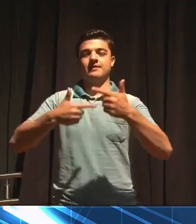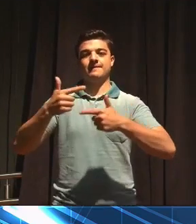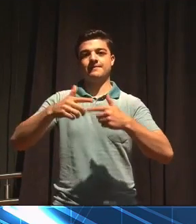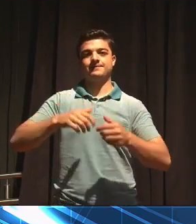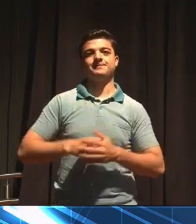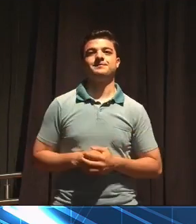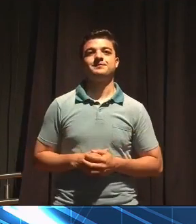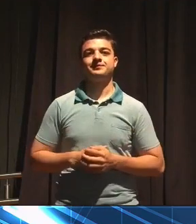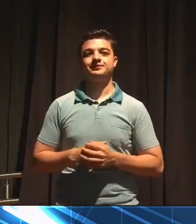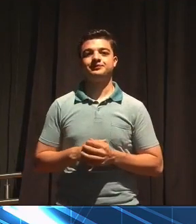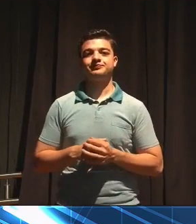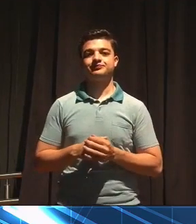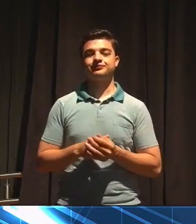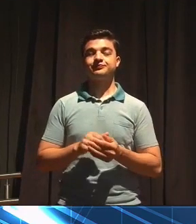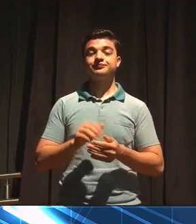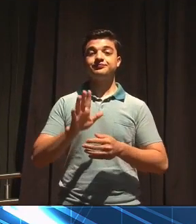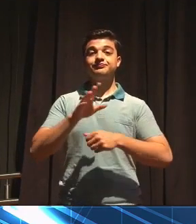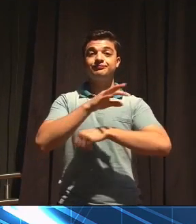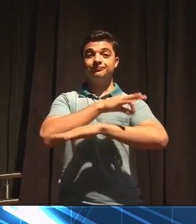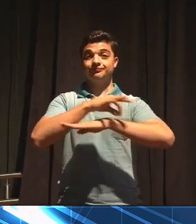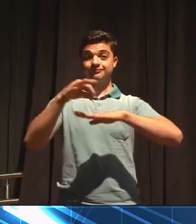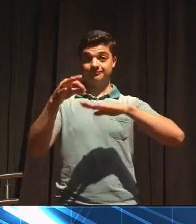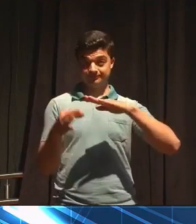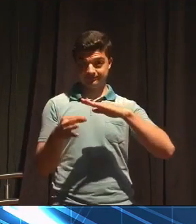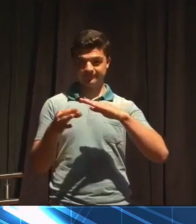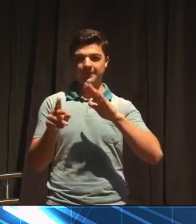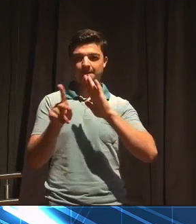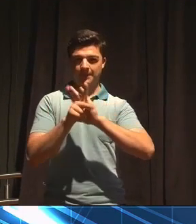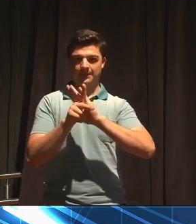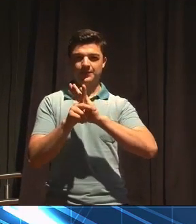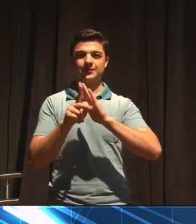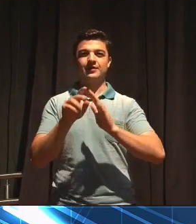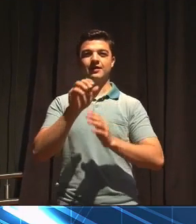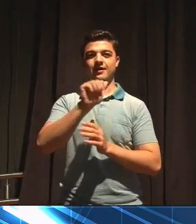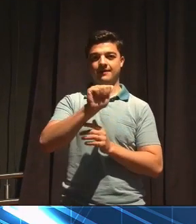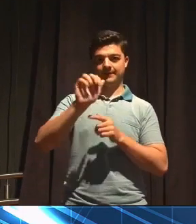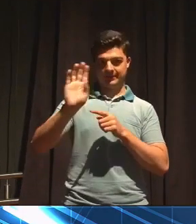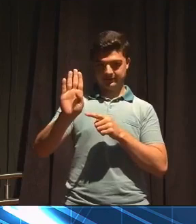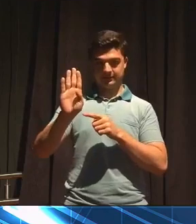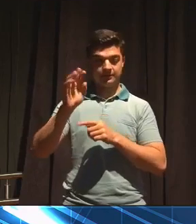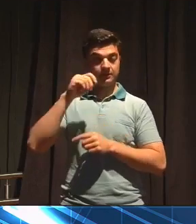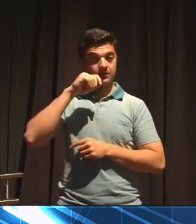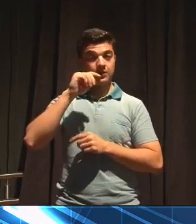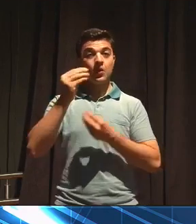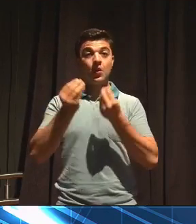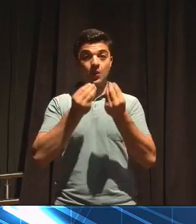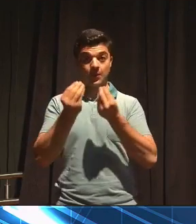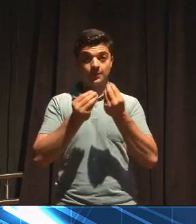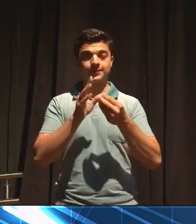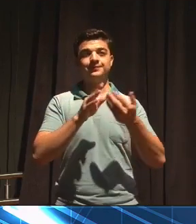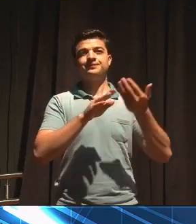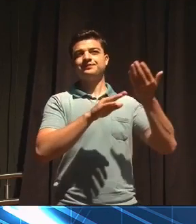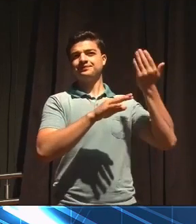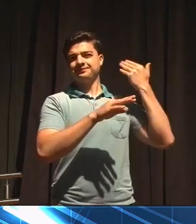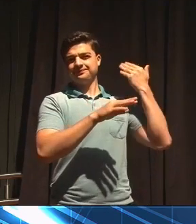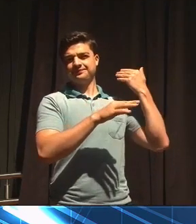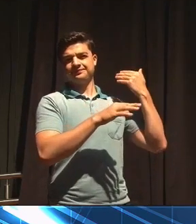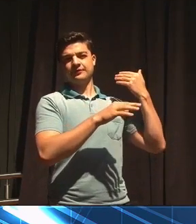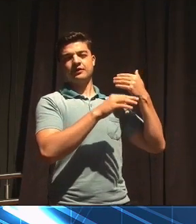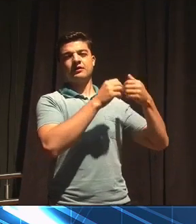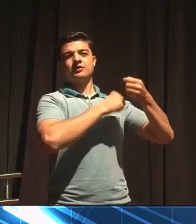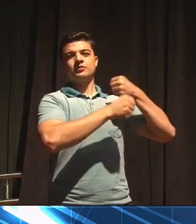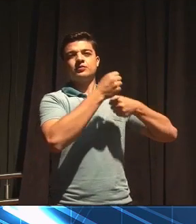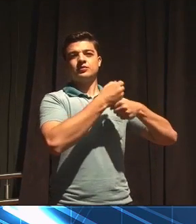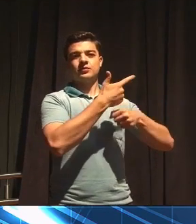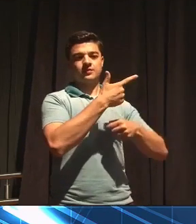Então, falando um pouco da arquitetura e principalmente das tecnologias do Agile nos últimos anos, tá? Até 2016, que mais ou menos